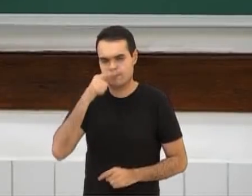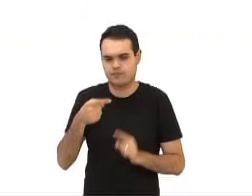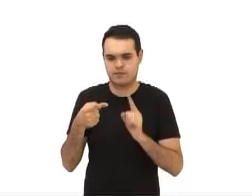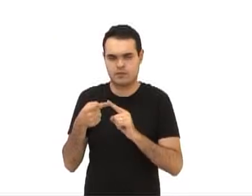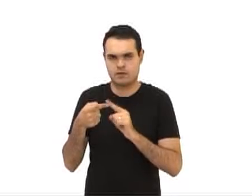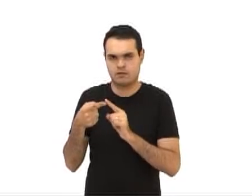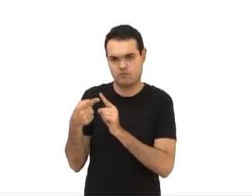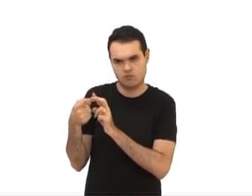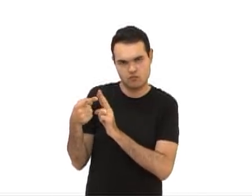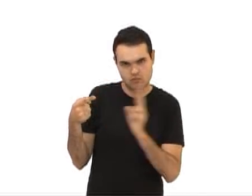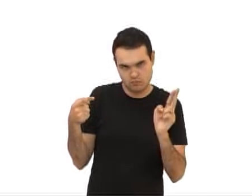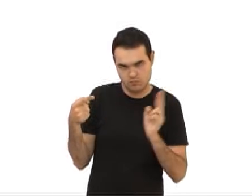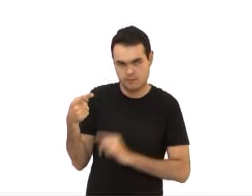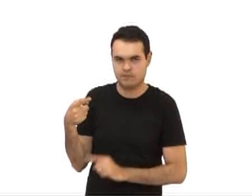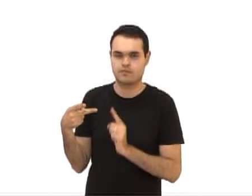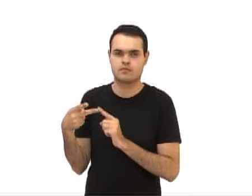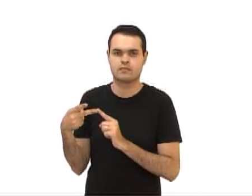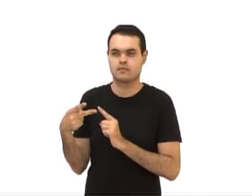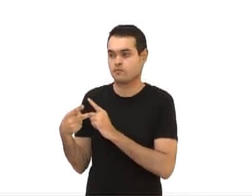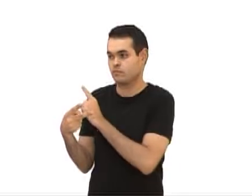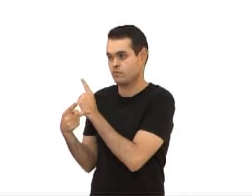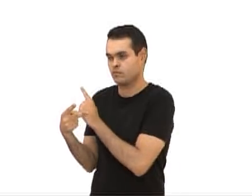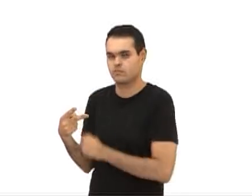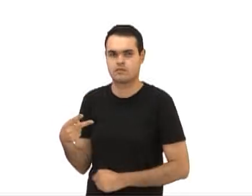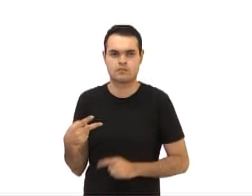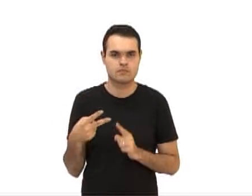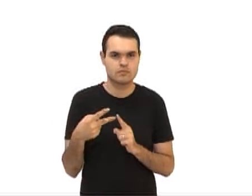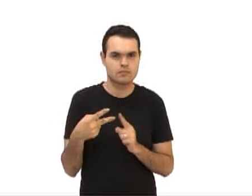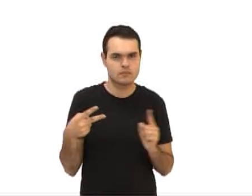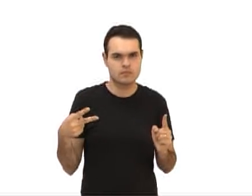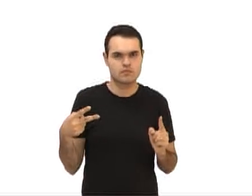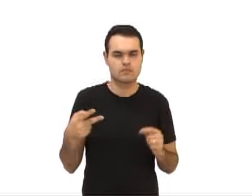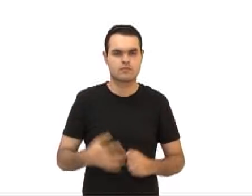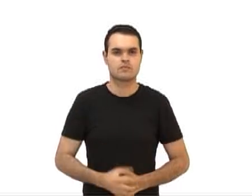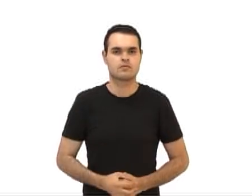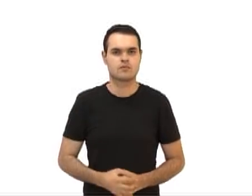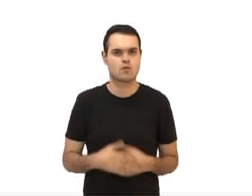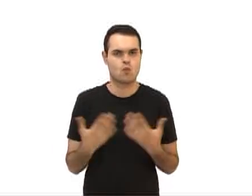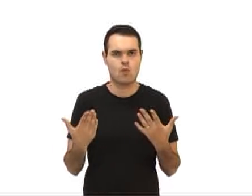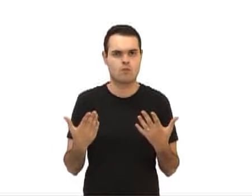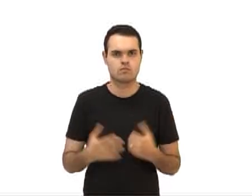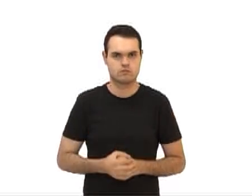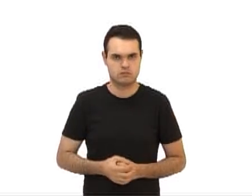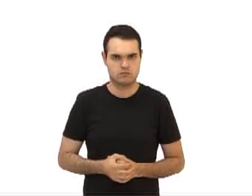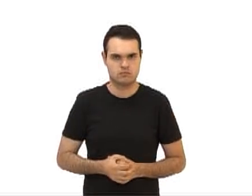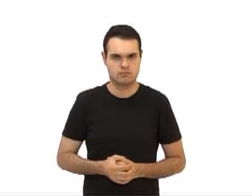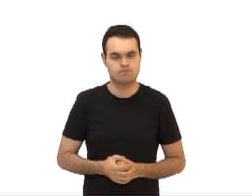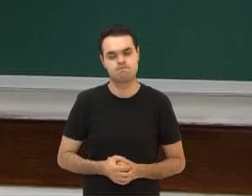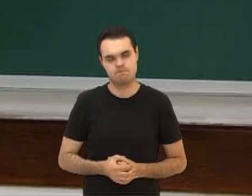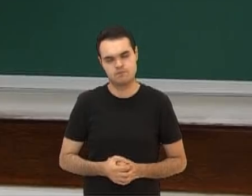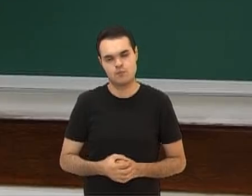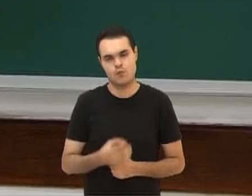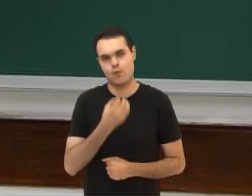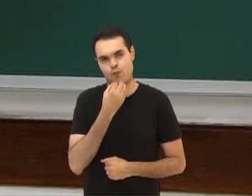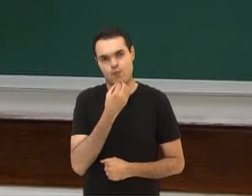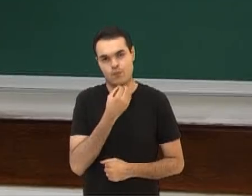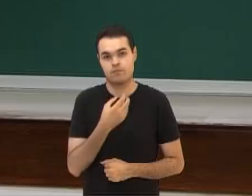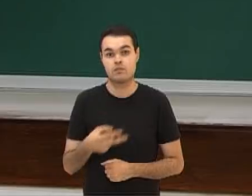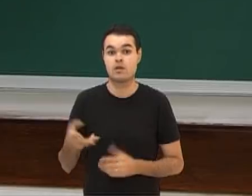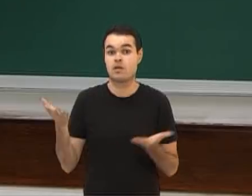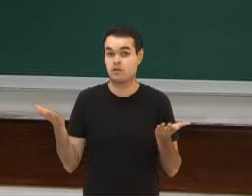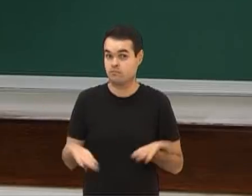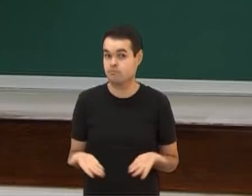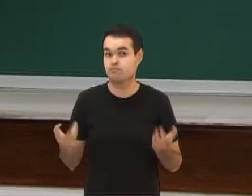A, coríntia, doriva e etrusca. Letra B, jônica, dórica e coríntia. Lógico que você apertou